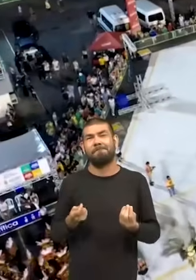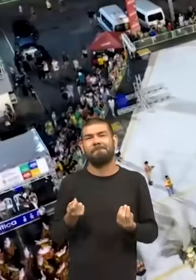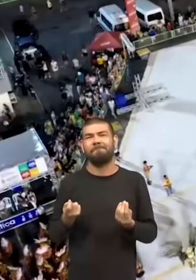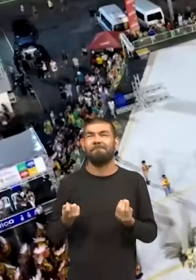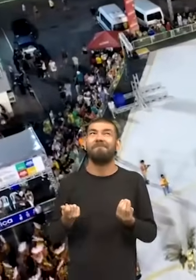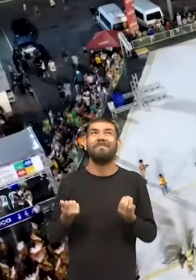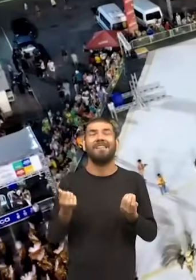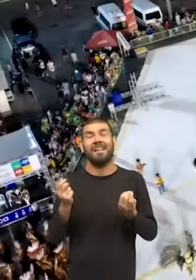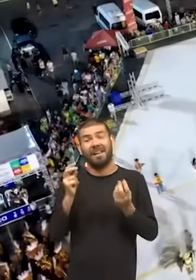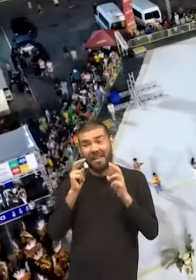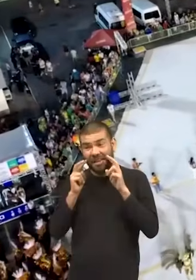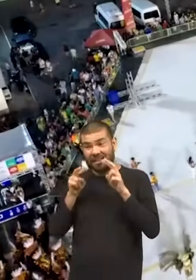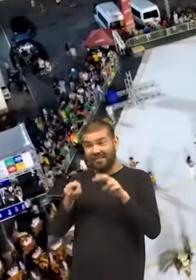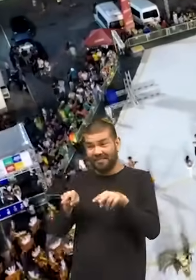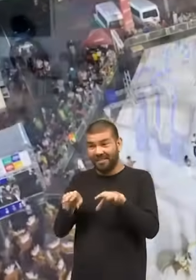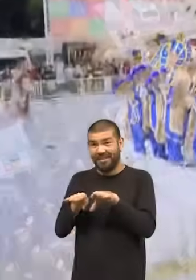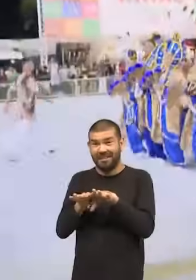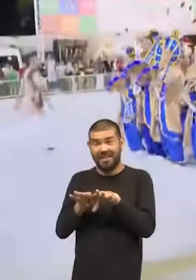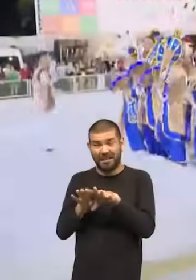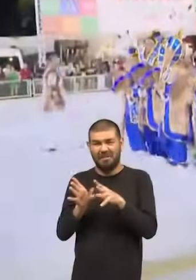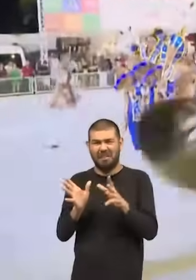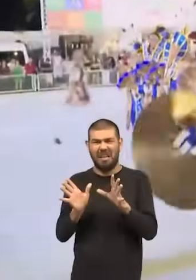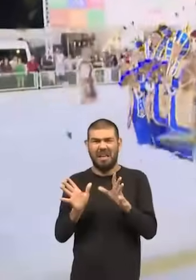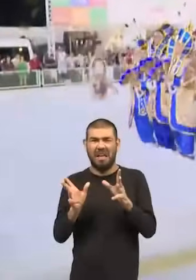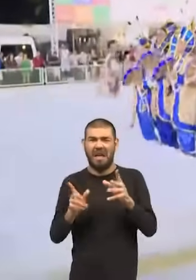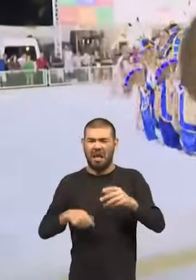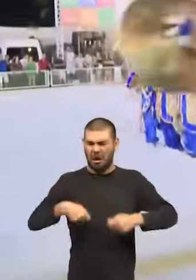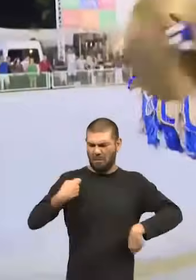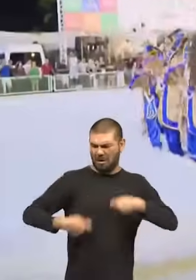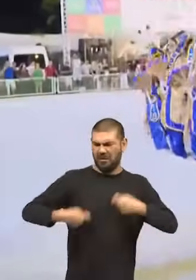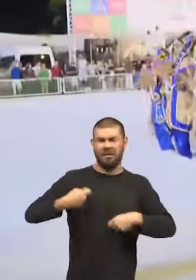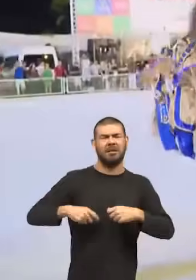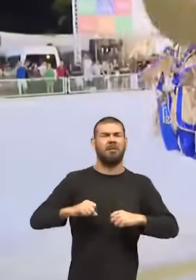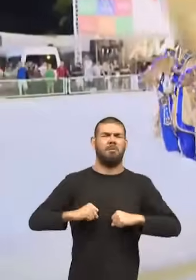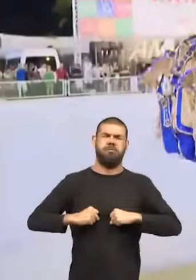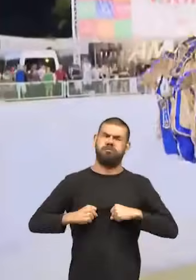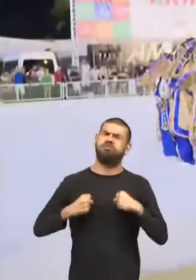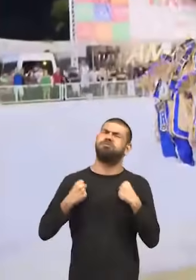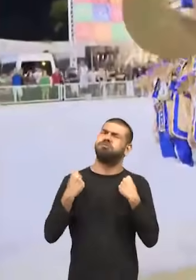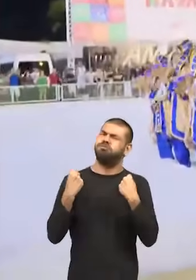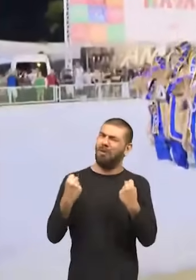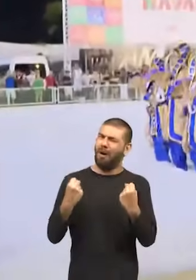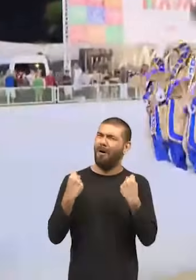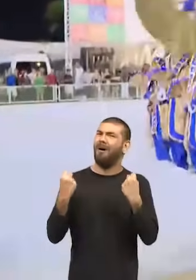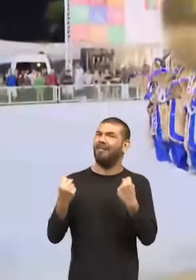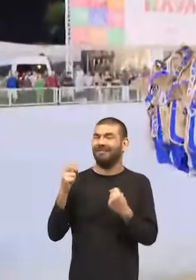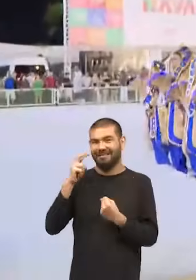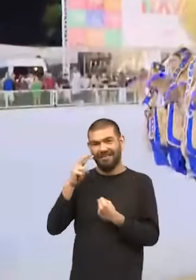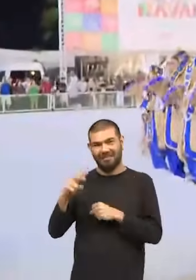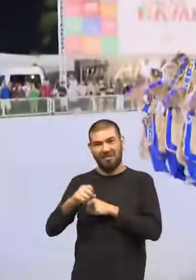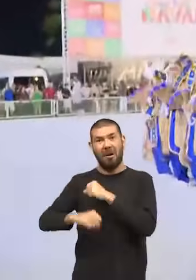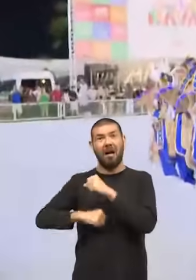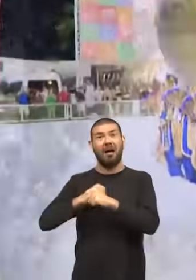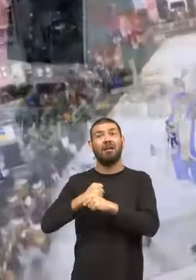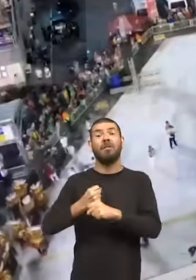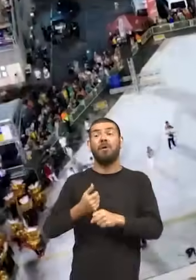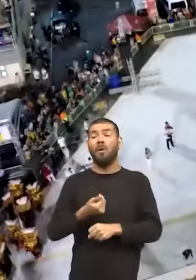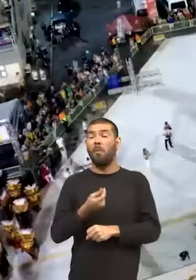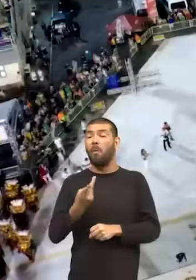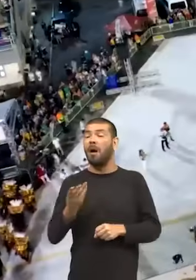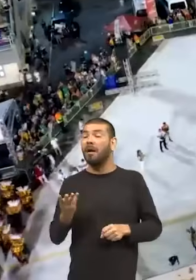como podemos ver também, é uma bateria poderosíssima, né? Estamos vindo esse ano com